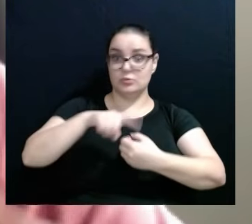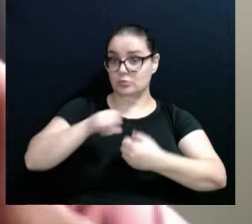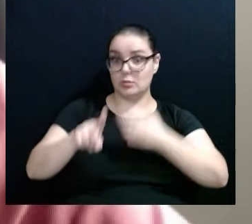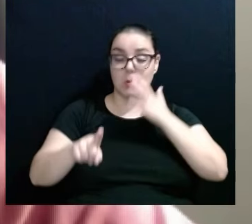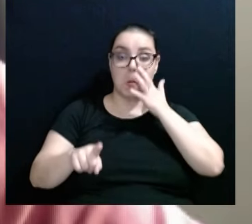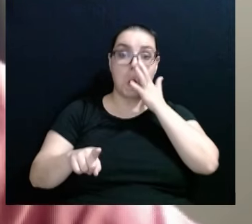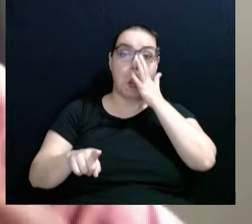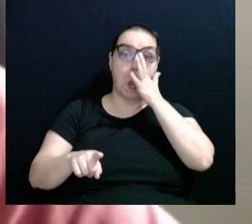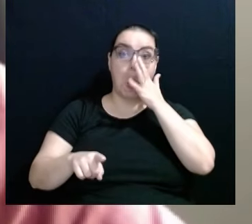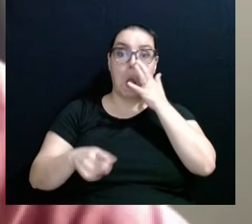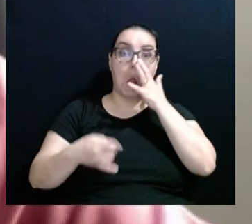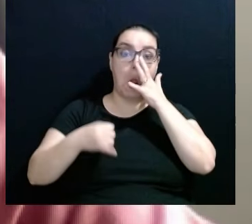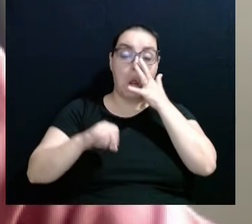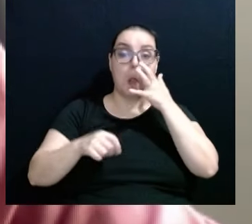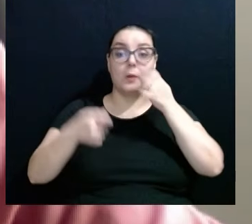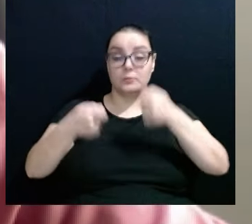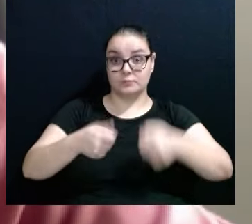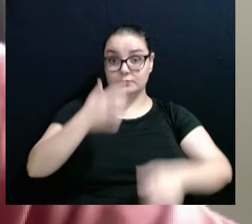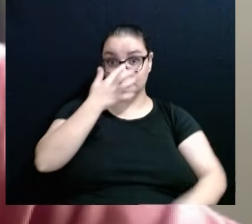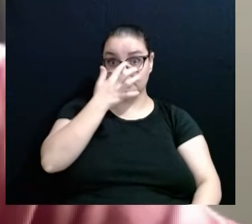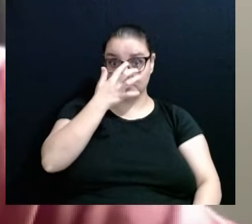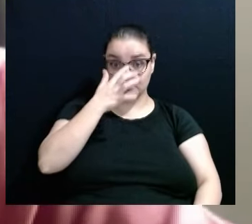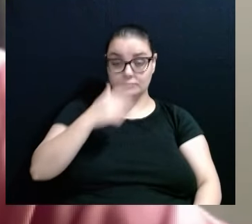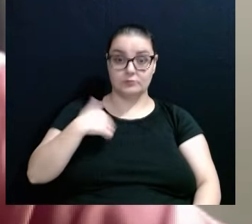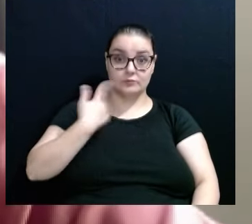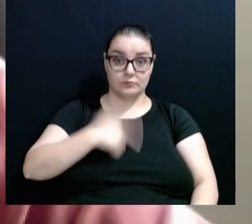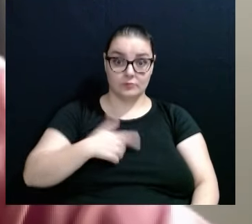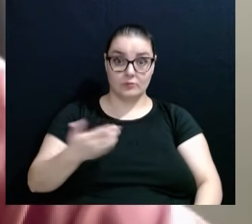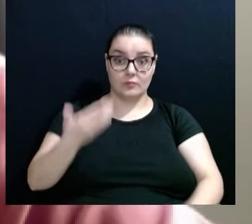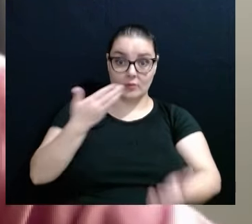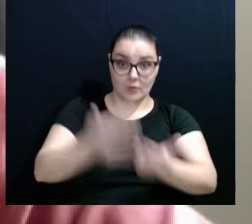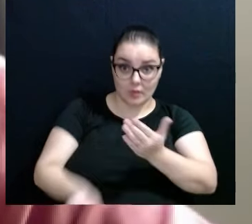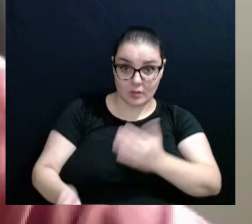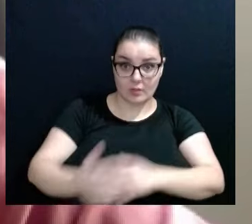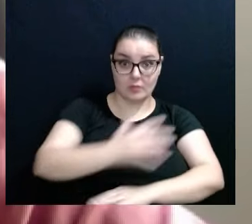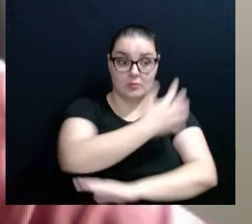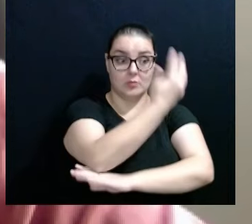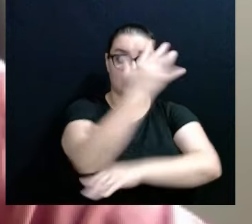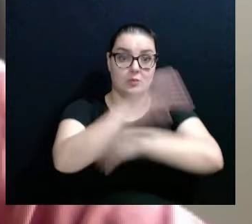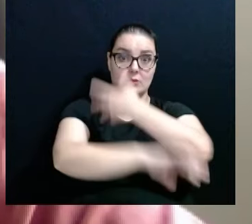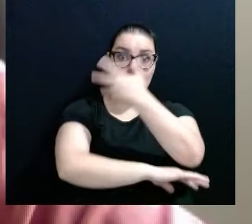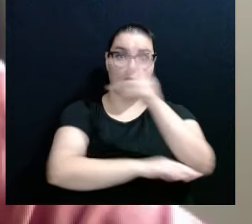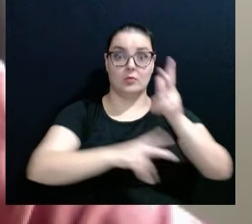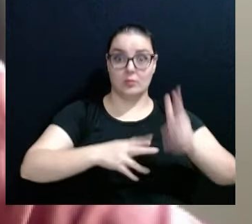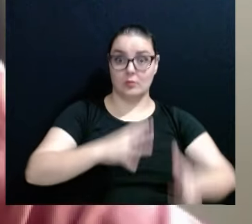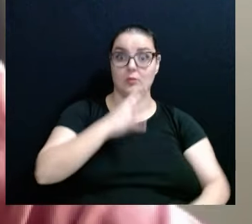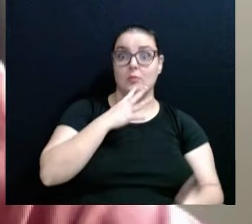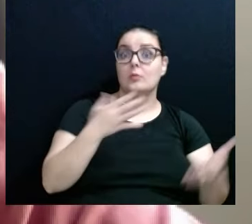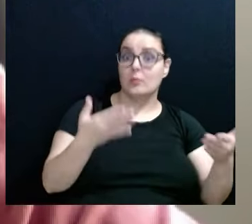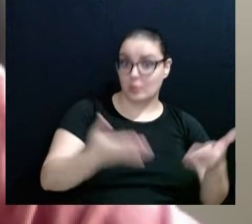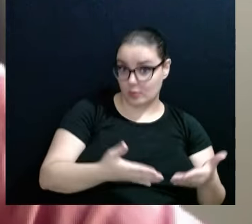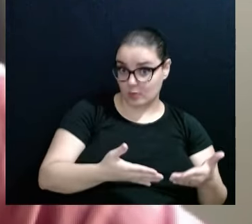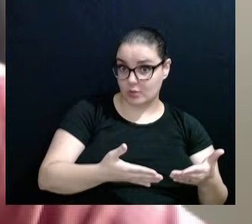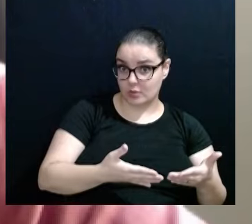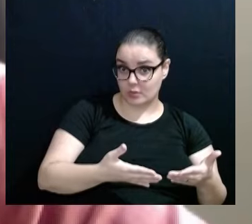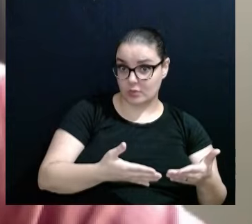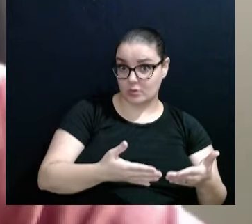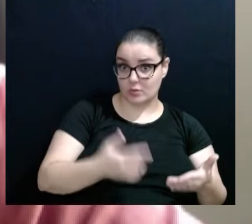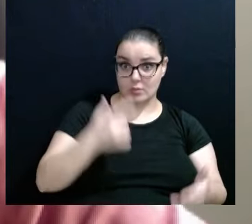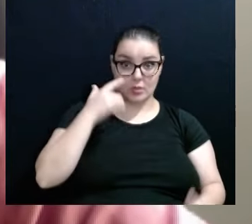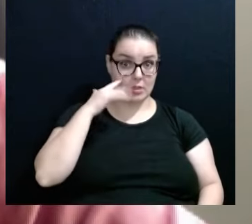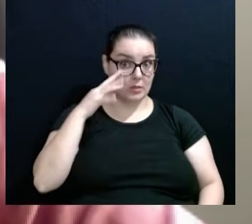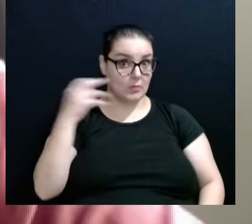retorno ultrapassado, se isso de fato se concretizar, a gente perder a floresta como a gente conhece ela